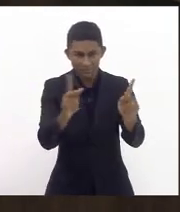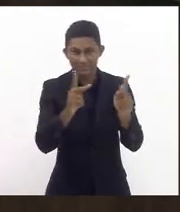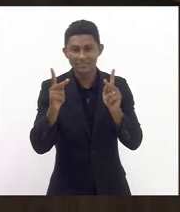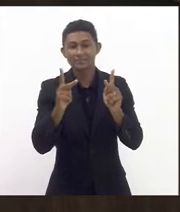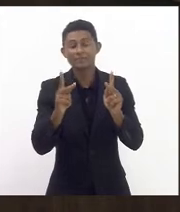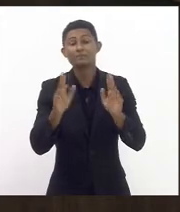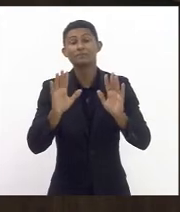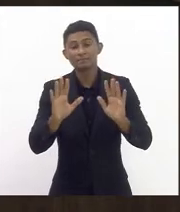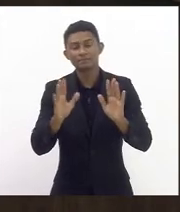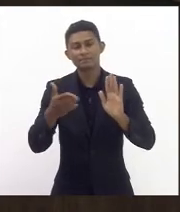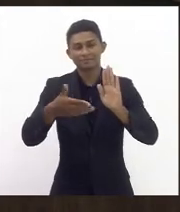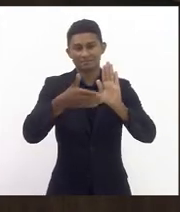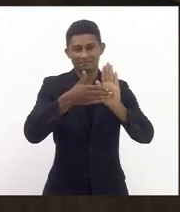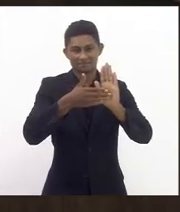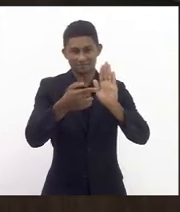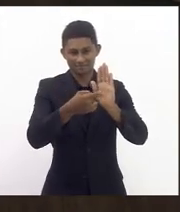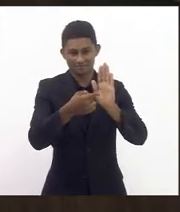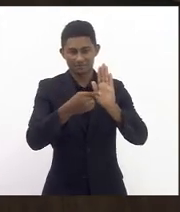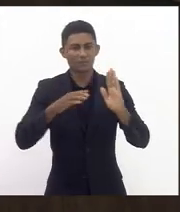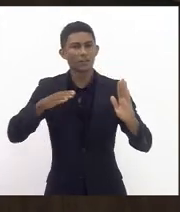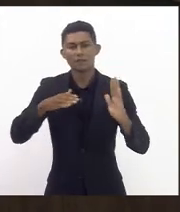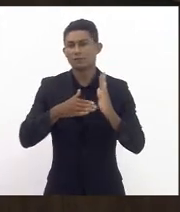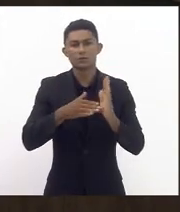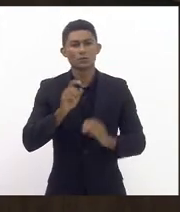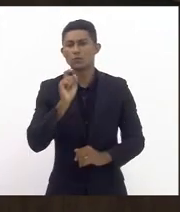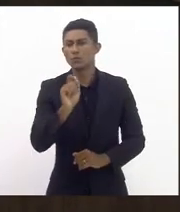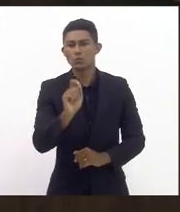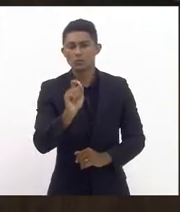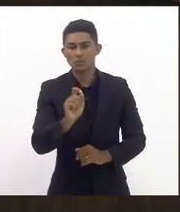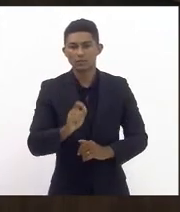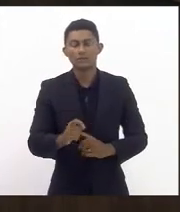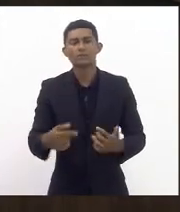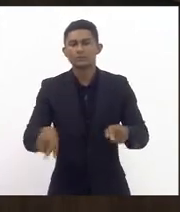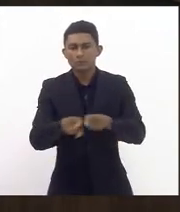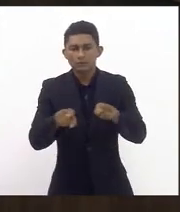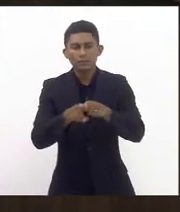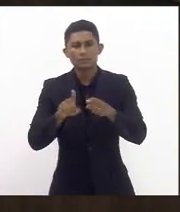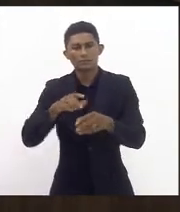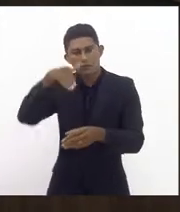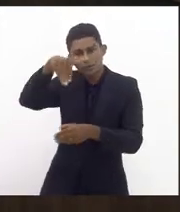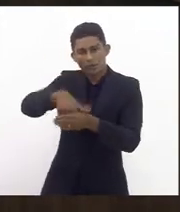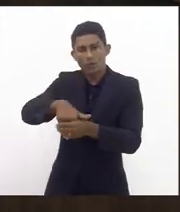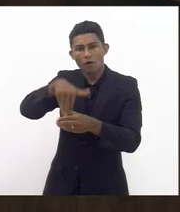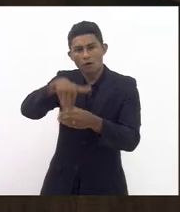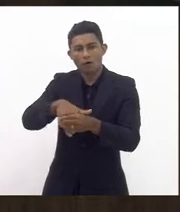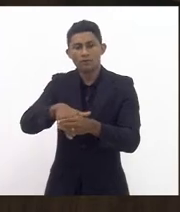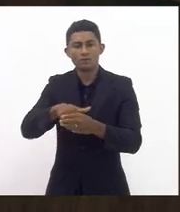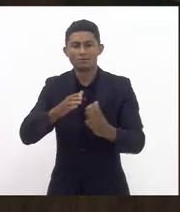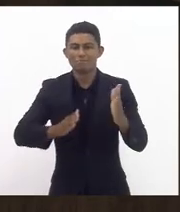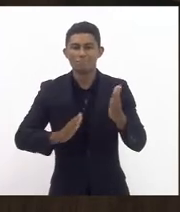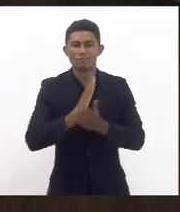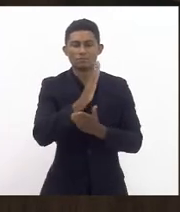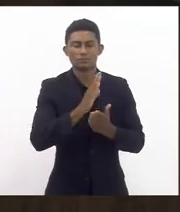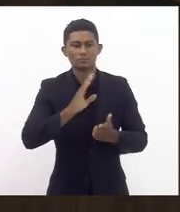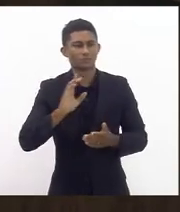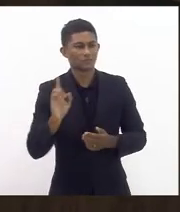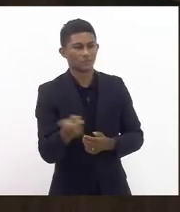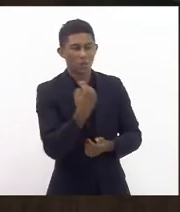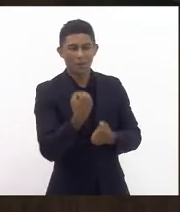aproveitando, né, que é o final da pauta, declarar também voto, né, e aprovação do nosso projeto